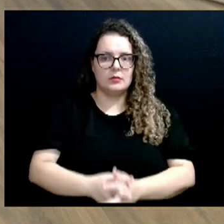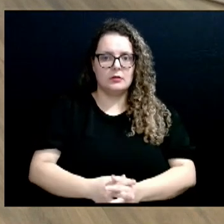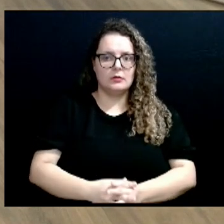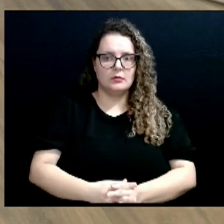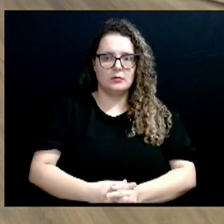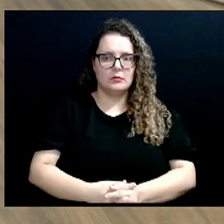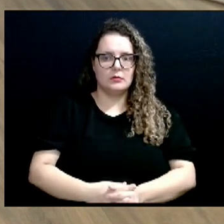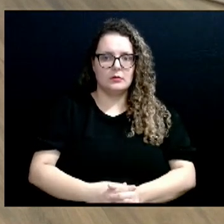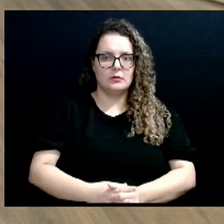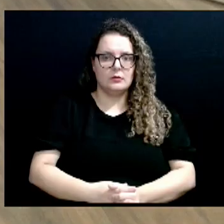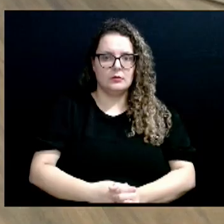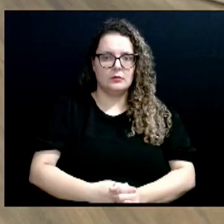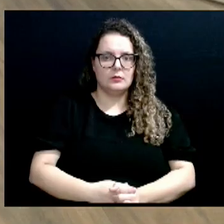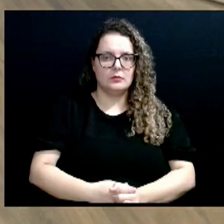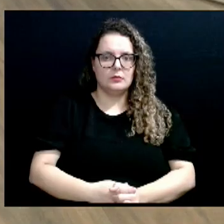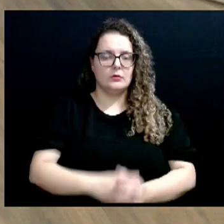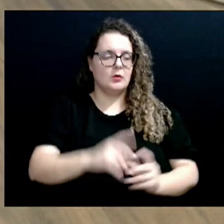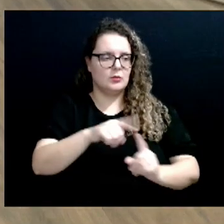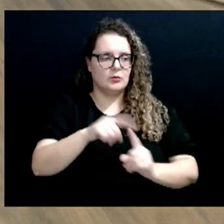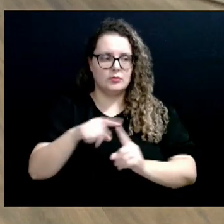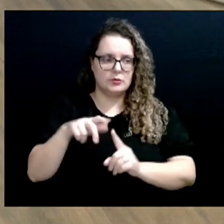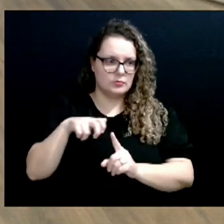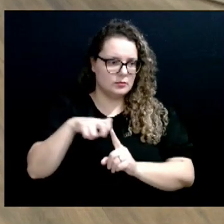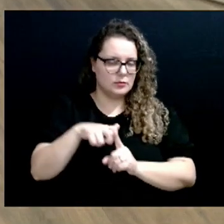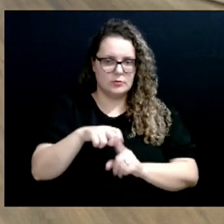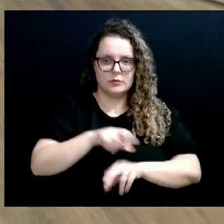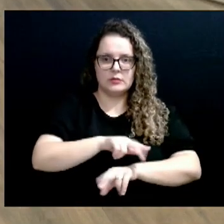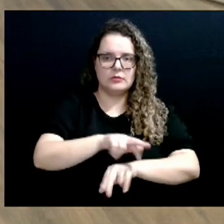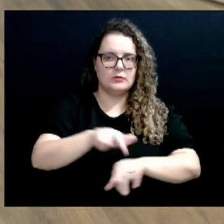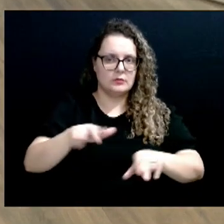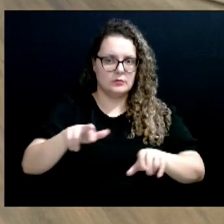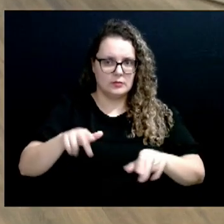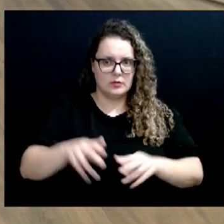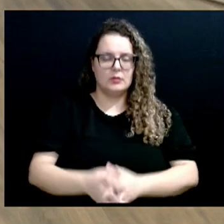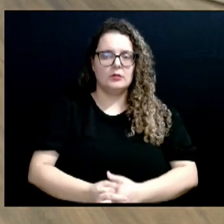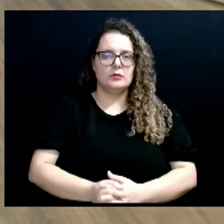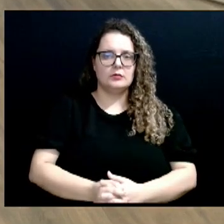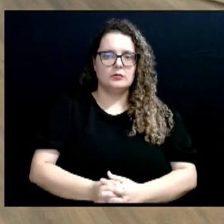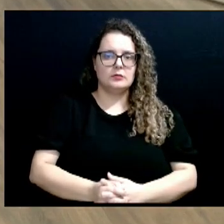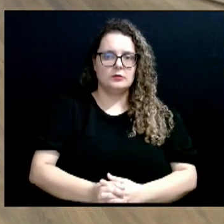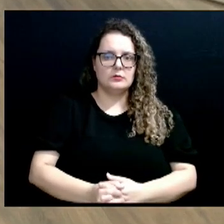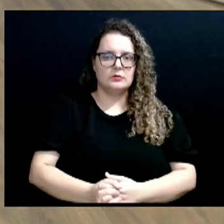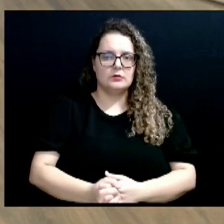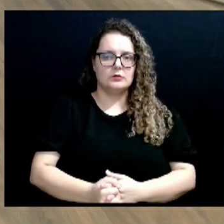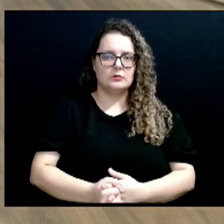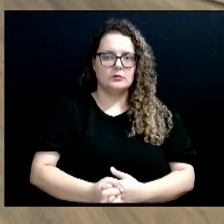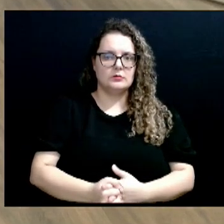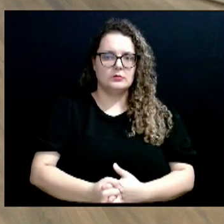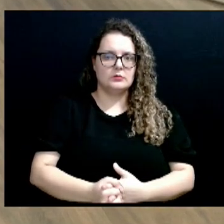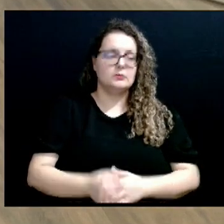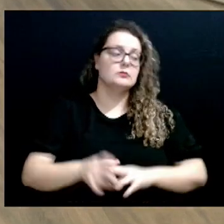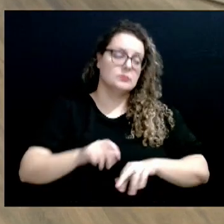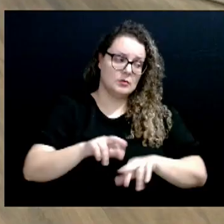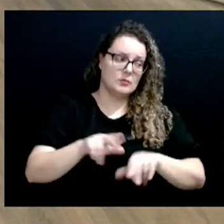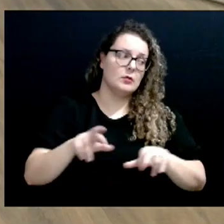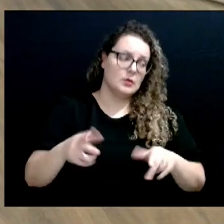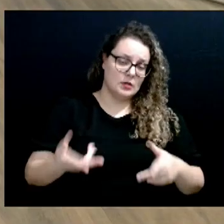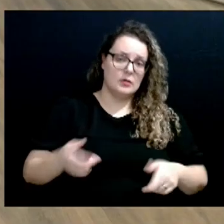os tipos de acidentes são inúmeros e, sim, muitos são pessoas